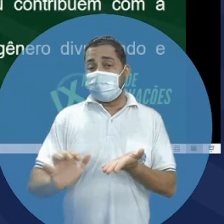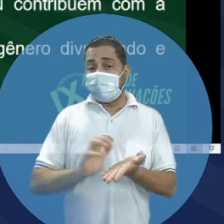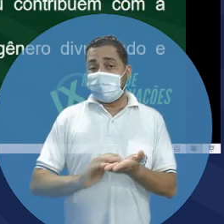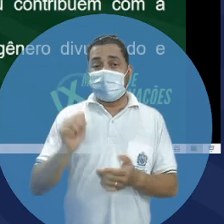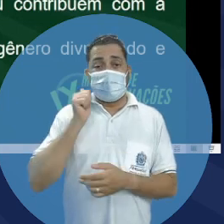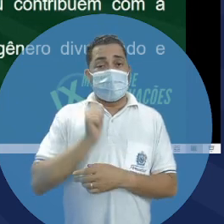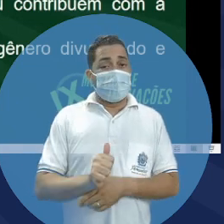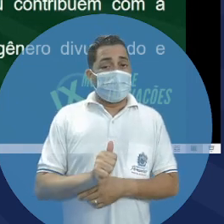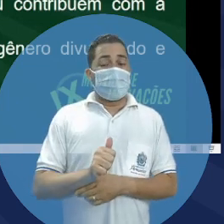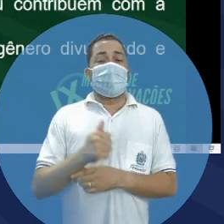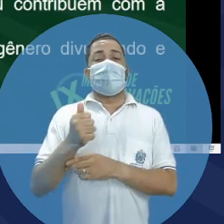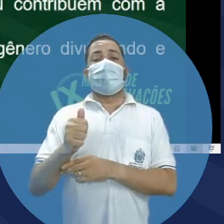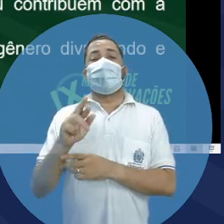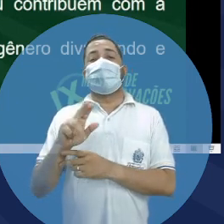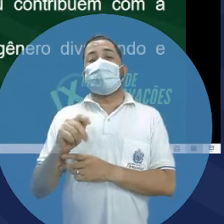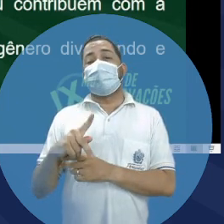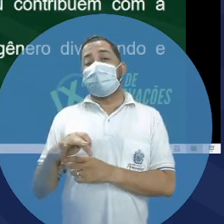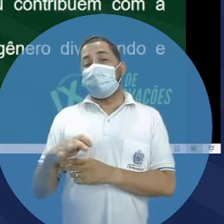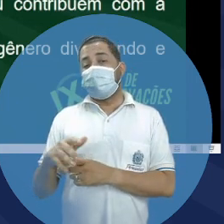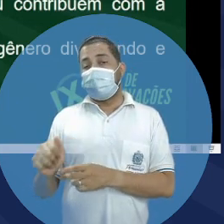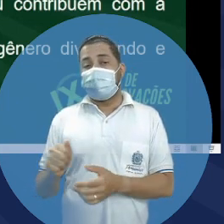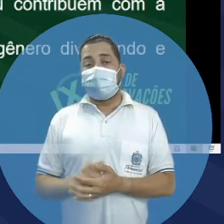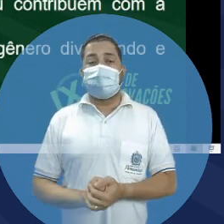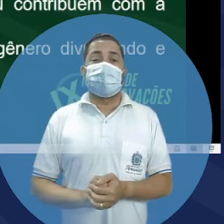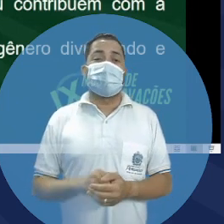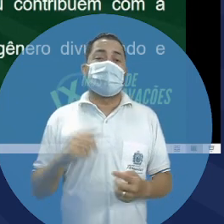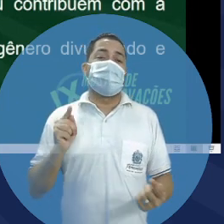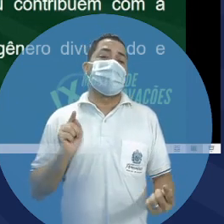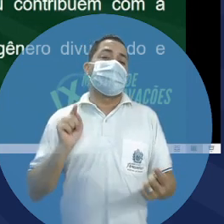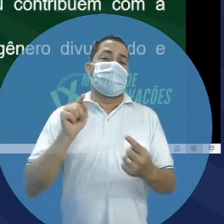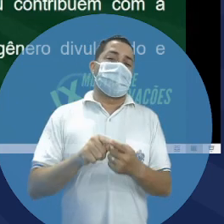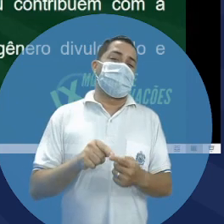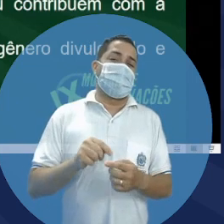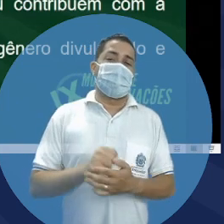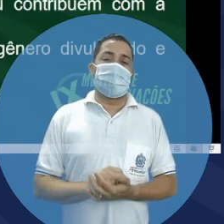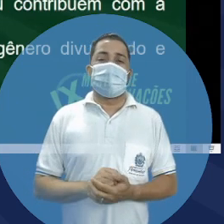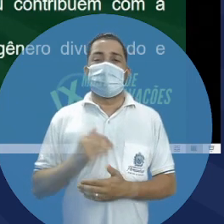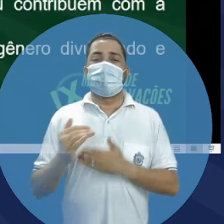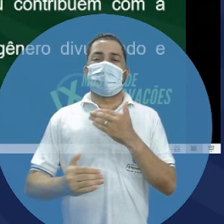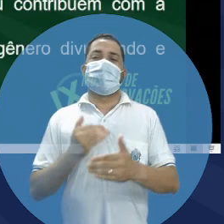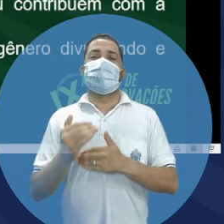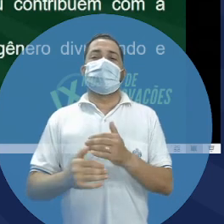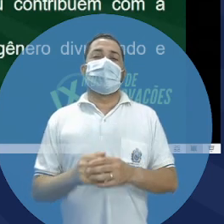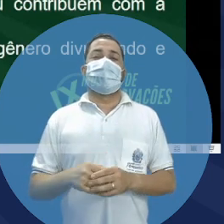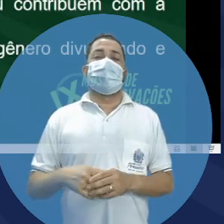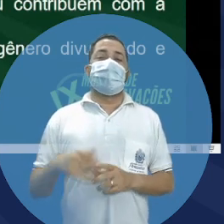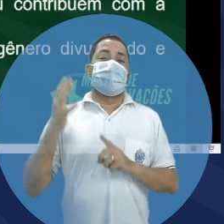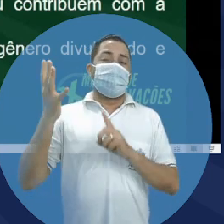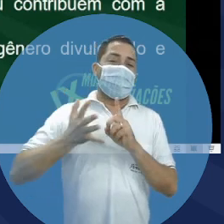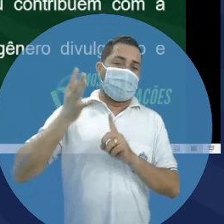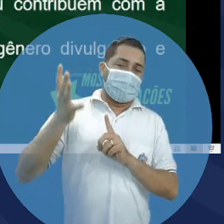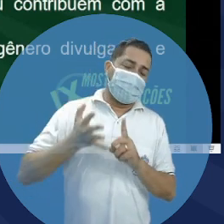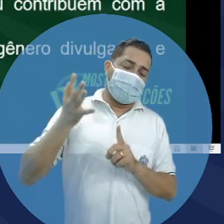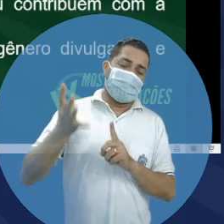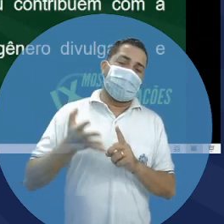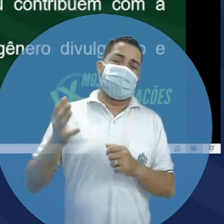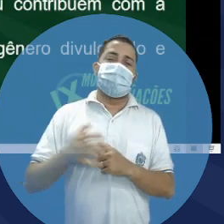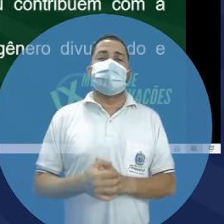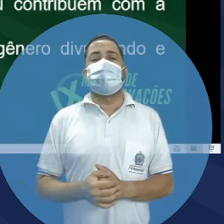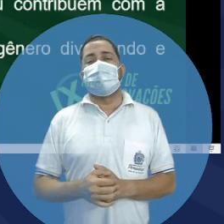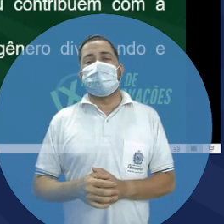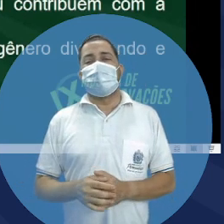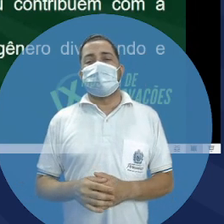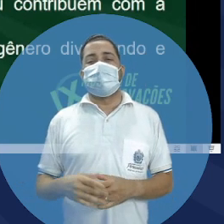Araripina, com o objetivo desse desenvolvimento de palestras de sensibilização, de